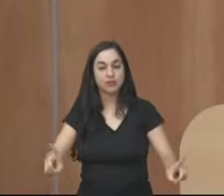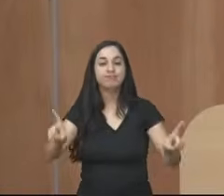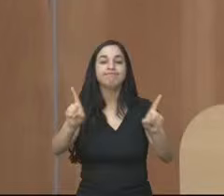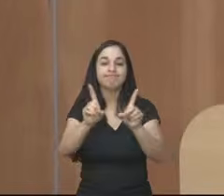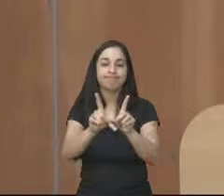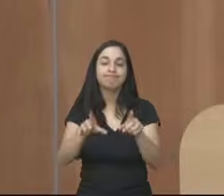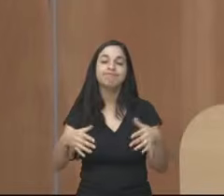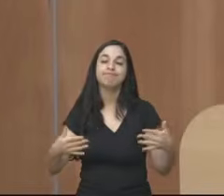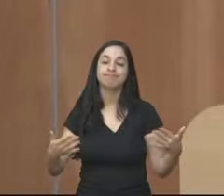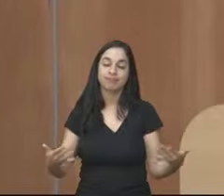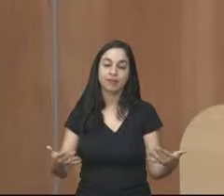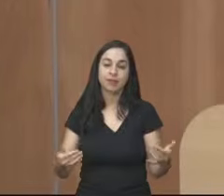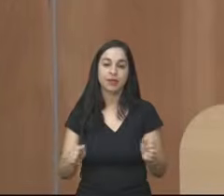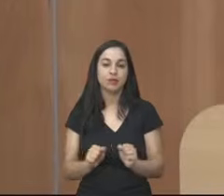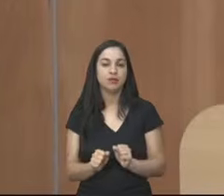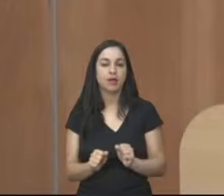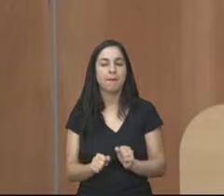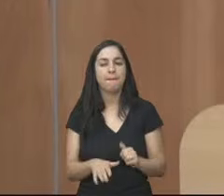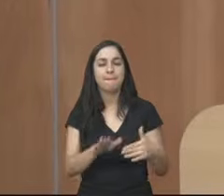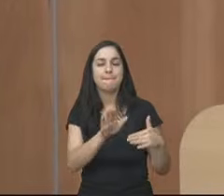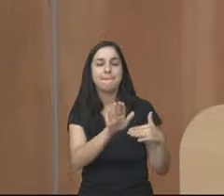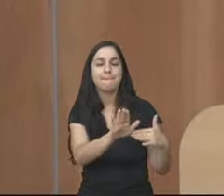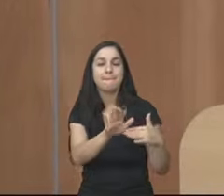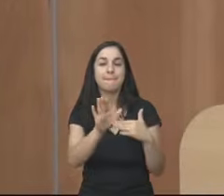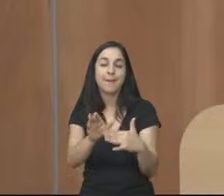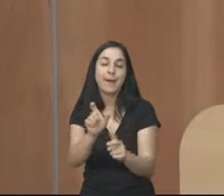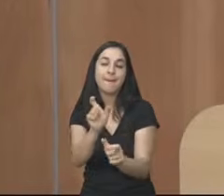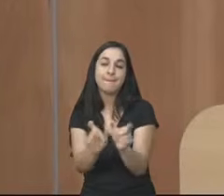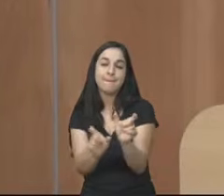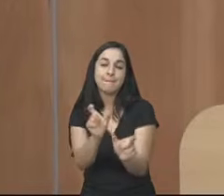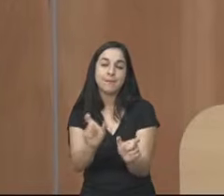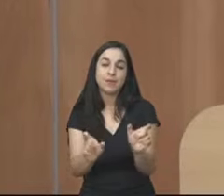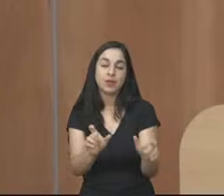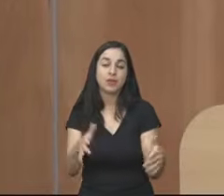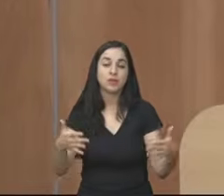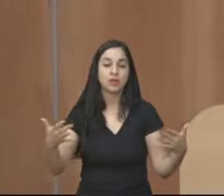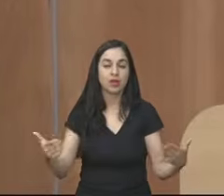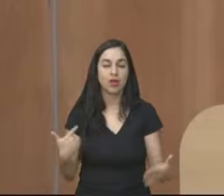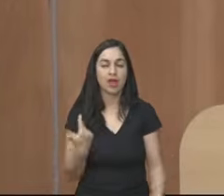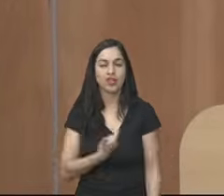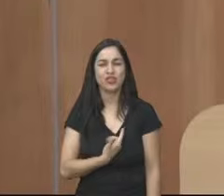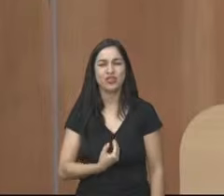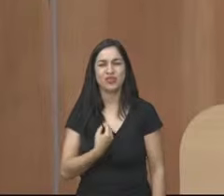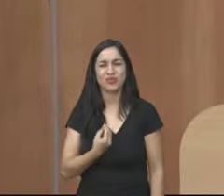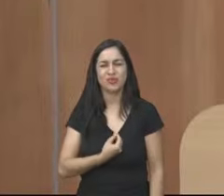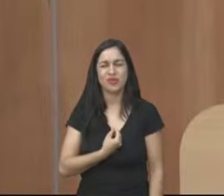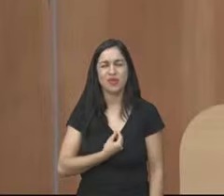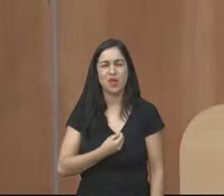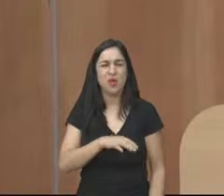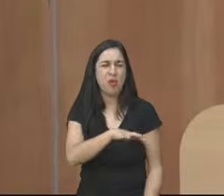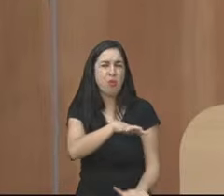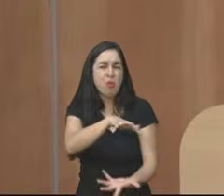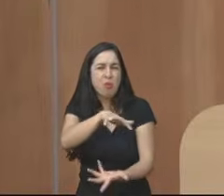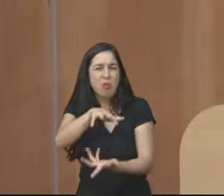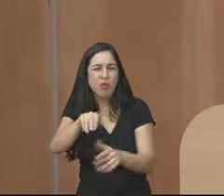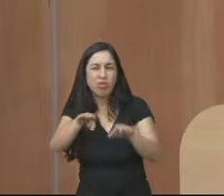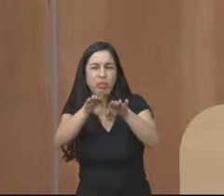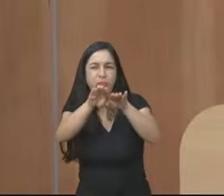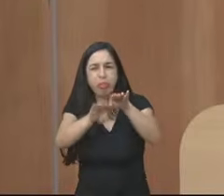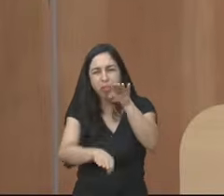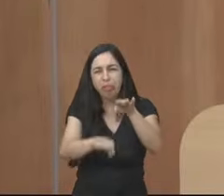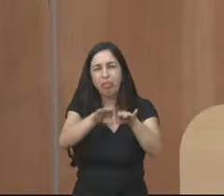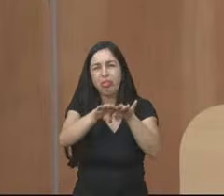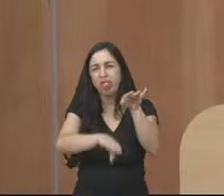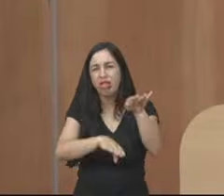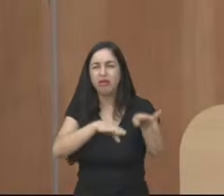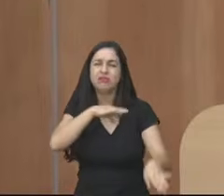dignidade para as pessoas. E a gente vive num mundo tão desigual, uma dificuldade, que muitas